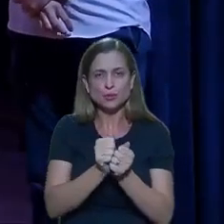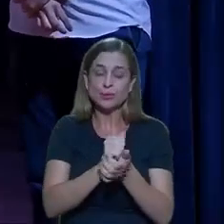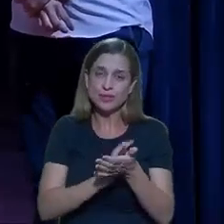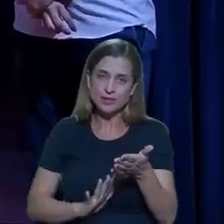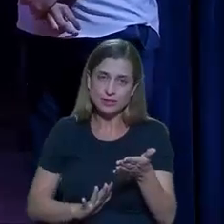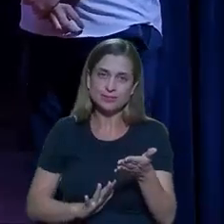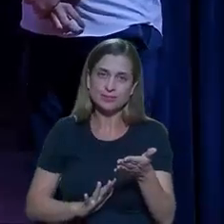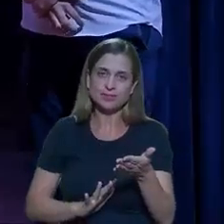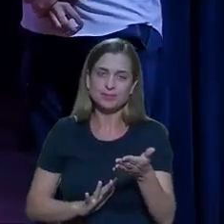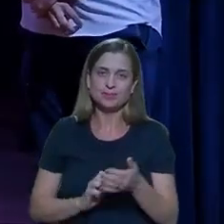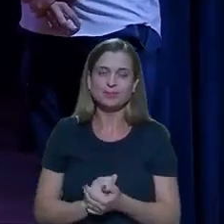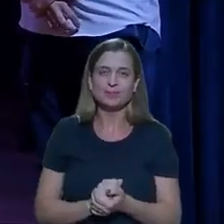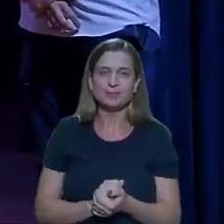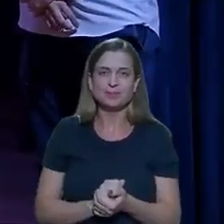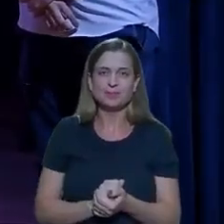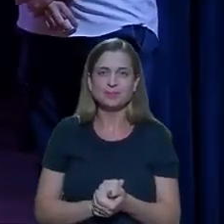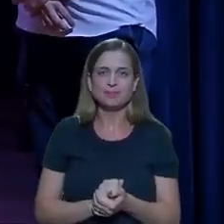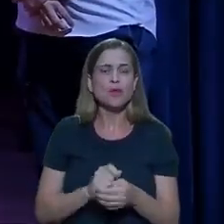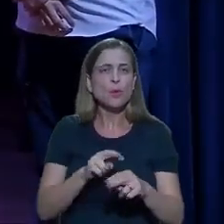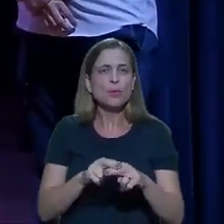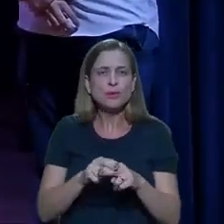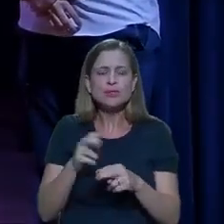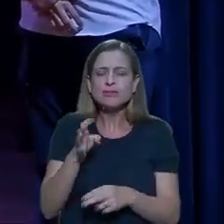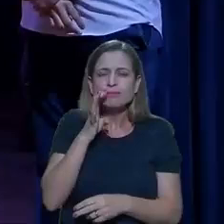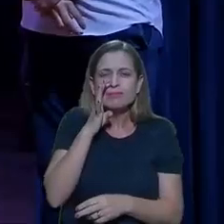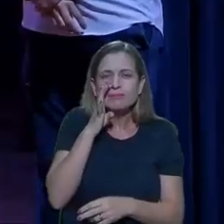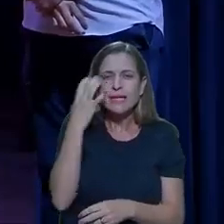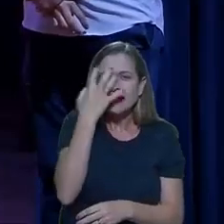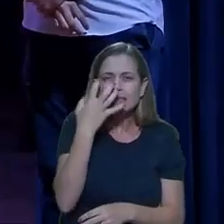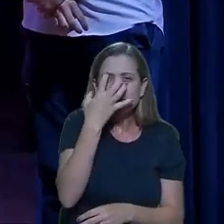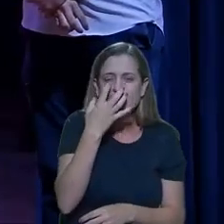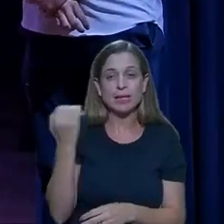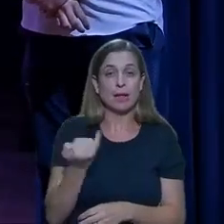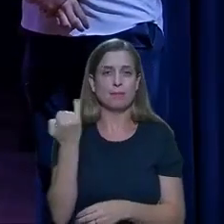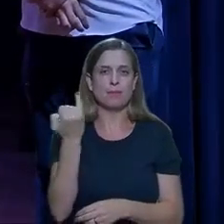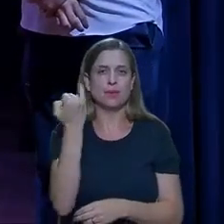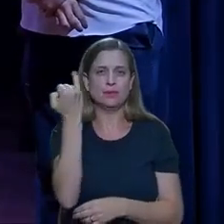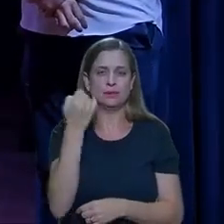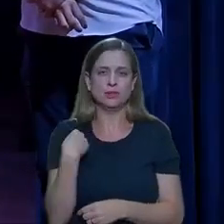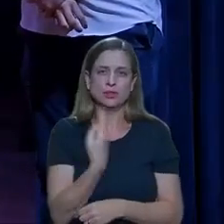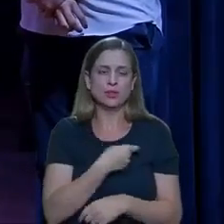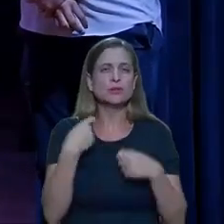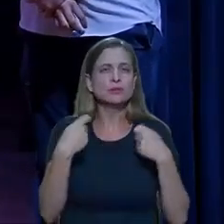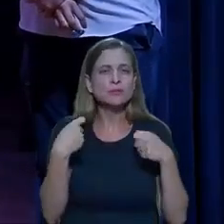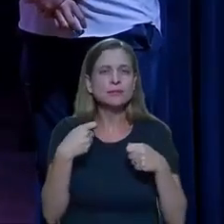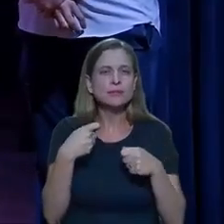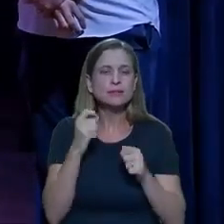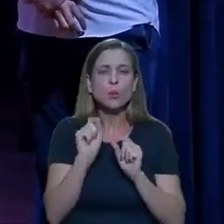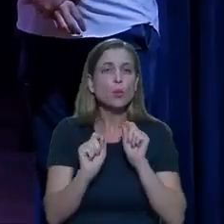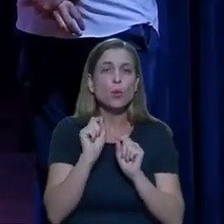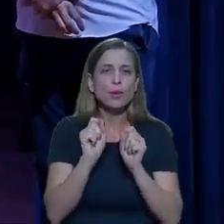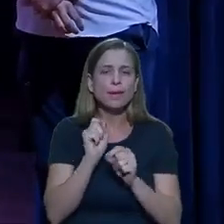atividades. E então esse encantamento acho que é muito fundamental, né? A gente precisa das pessoas, de pessoas